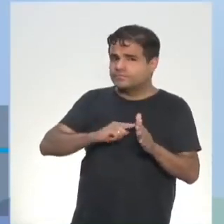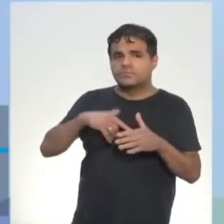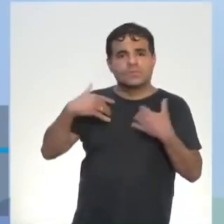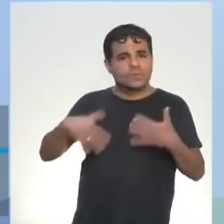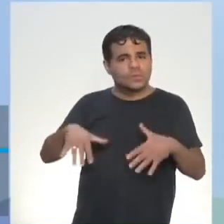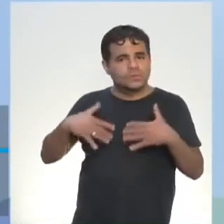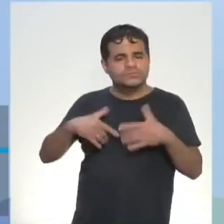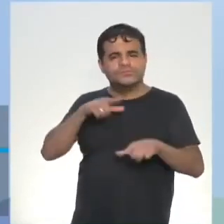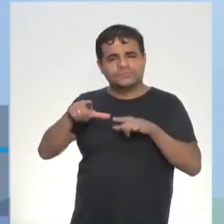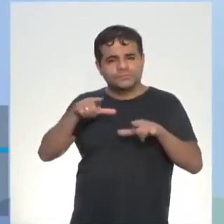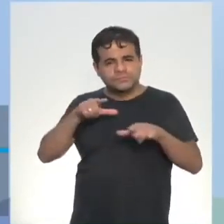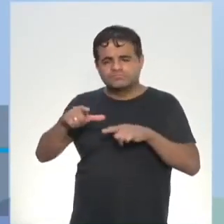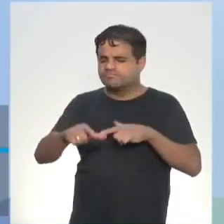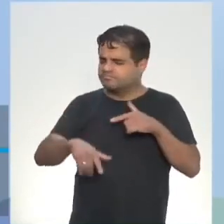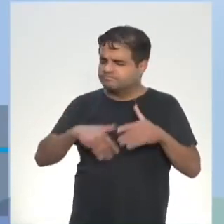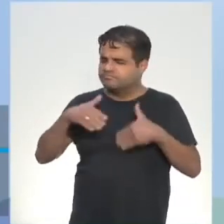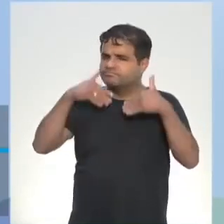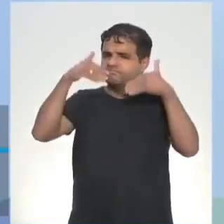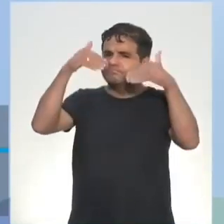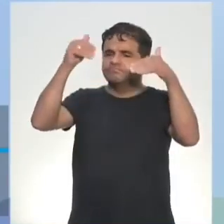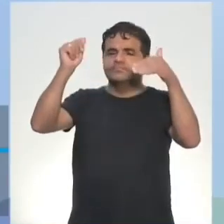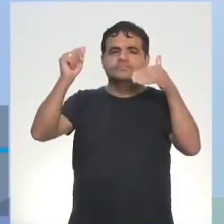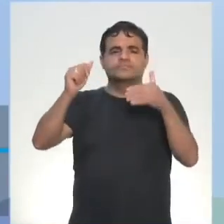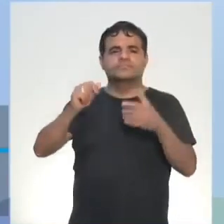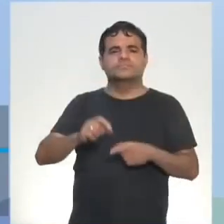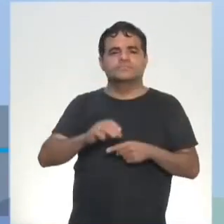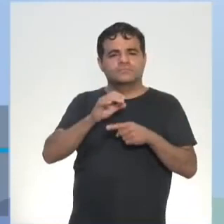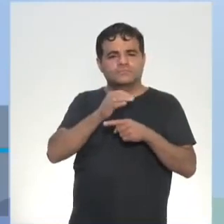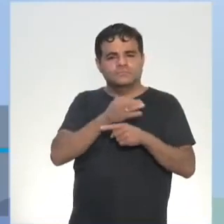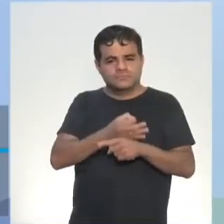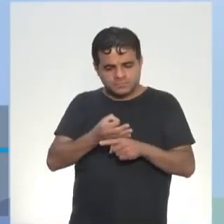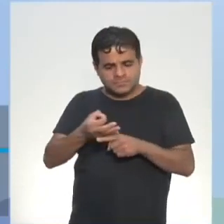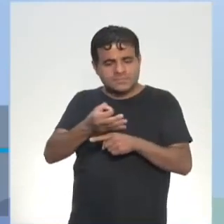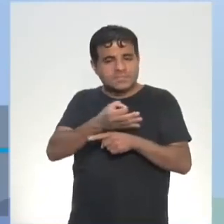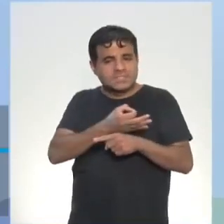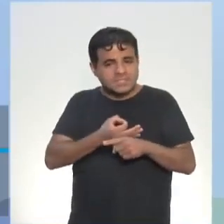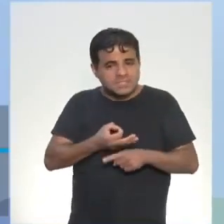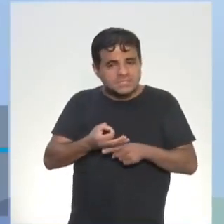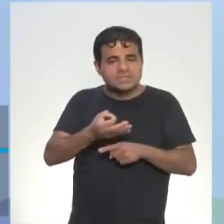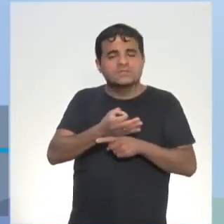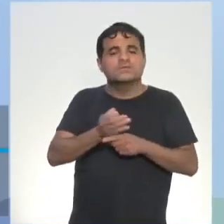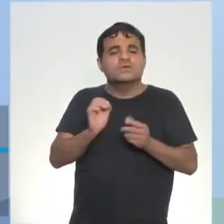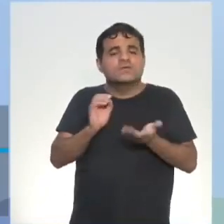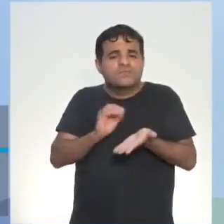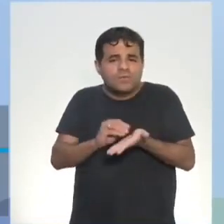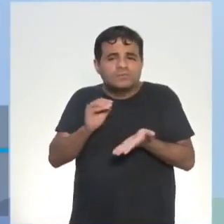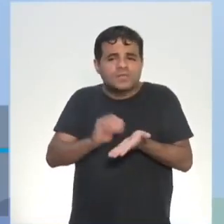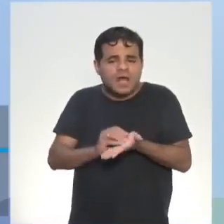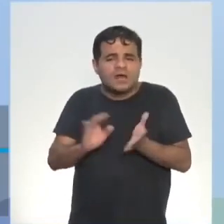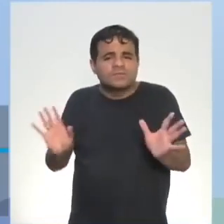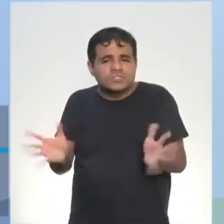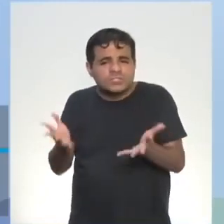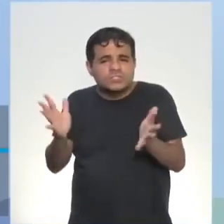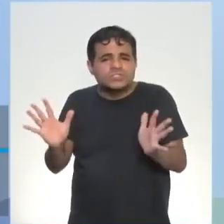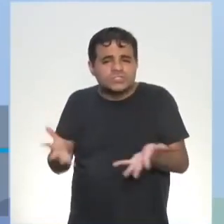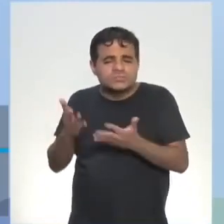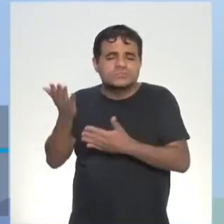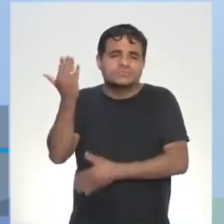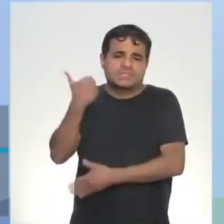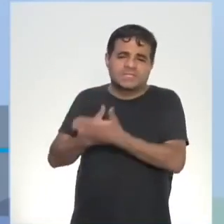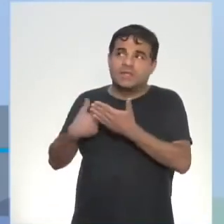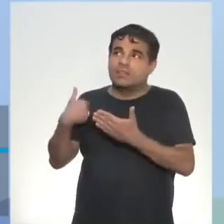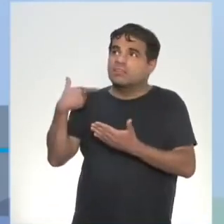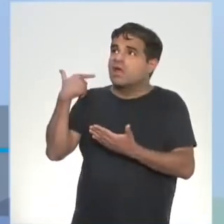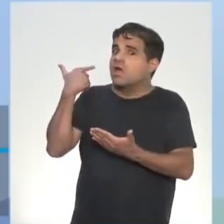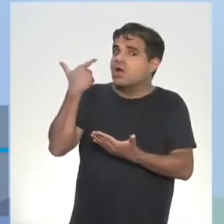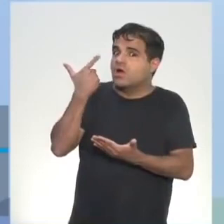grande trabalho, ele desenvolveu um grande trabalho Sim. com as ervilhas. E óbvio também que faltava estímulo, né? Na época, até